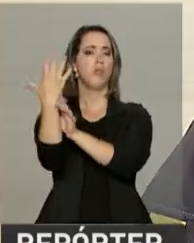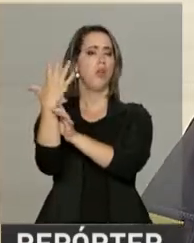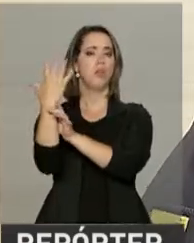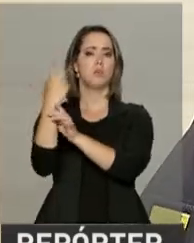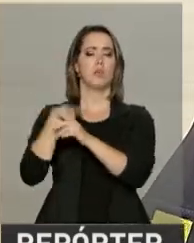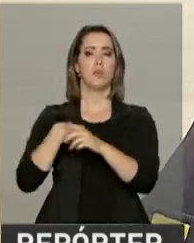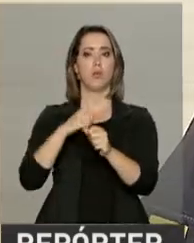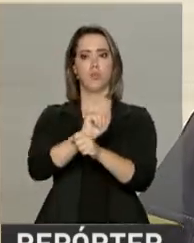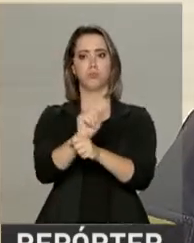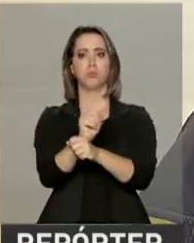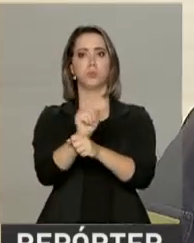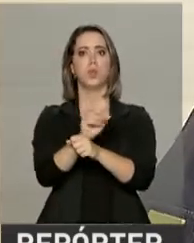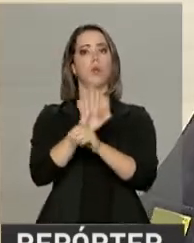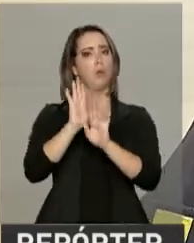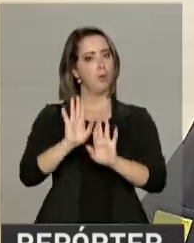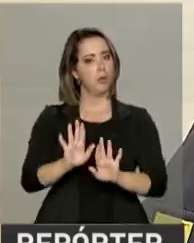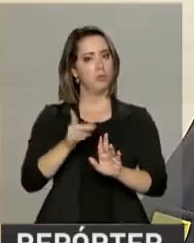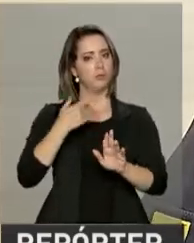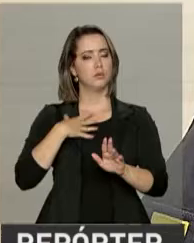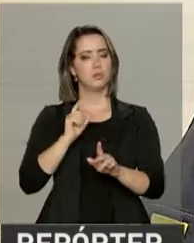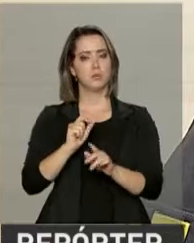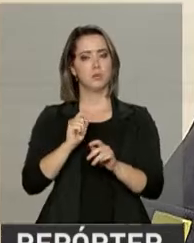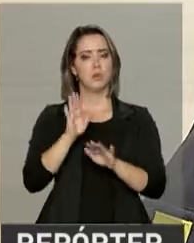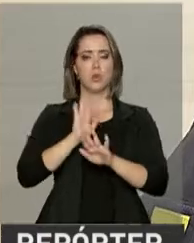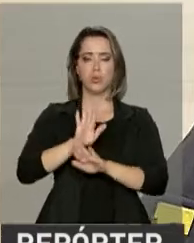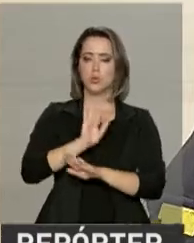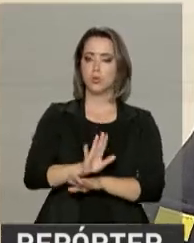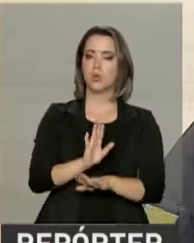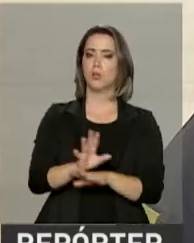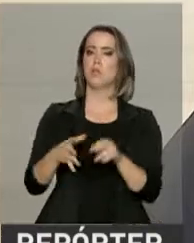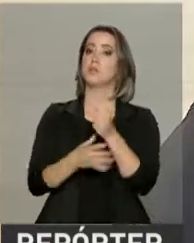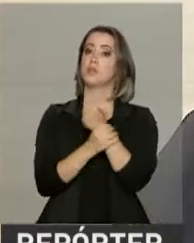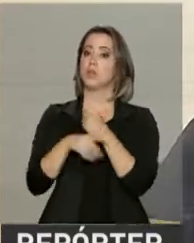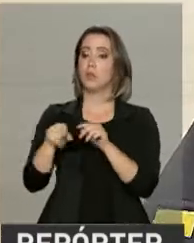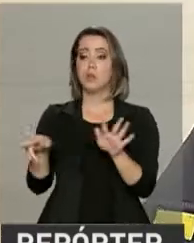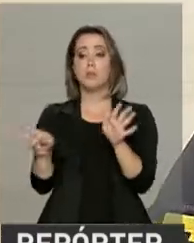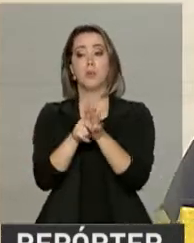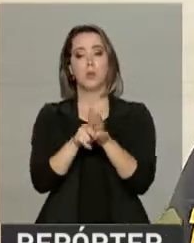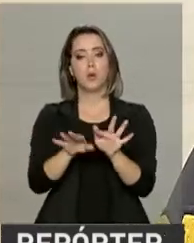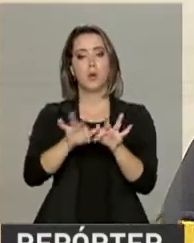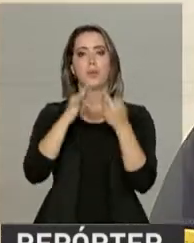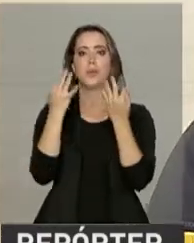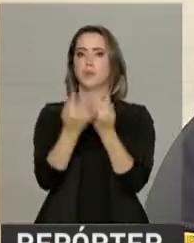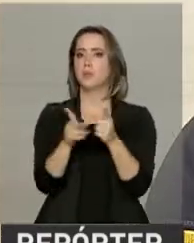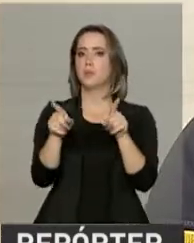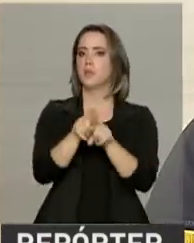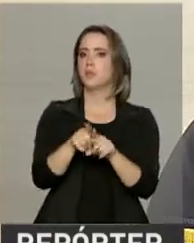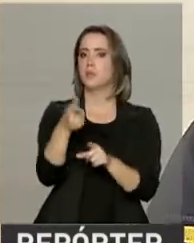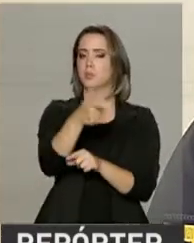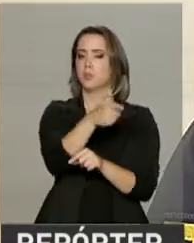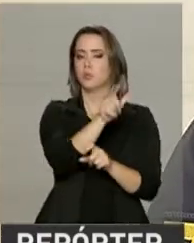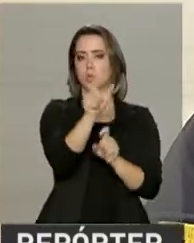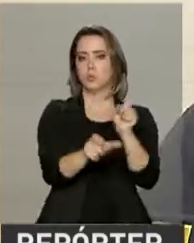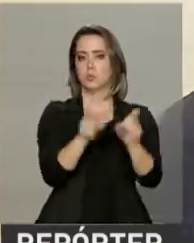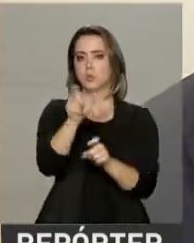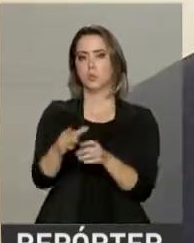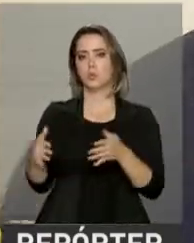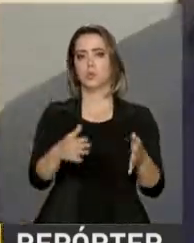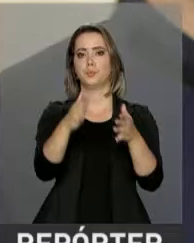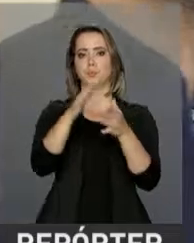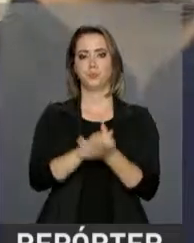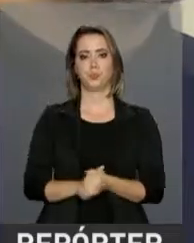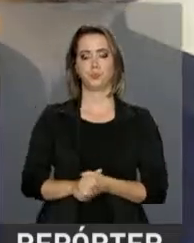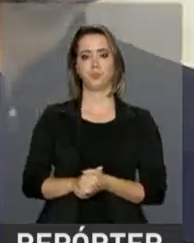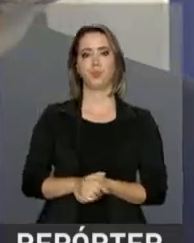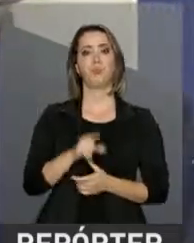que fazendo isso com certeza o motorista vai estar colaborando para a segurança dele e da sua família das outras pessoas que estão utilizando havia obrigado anderson